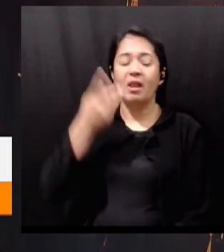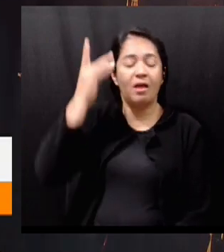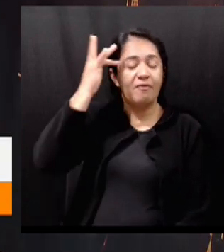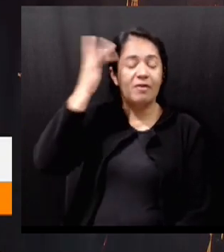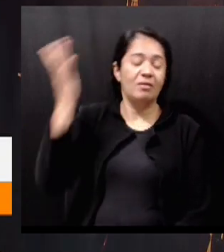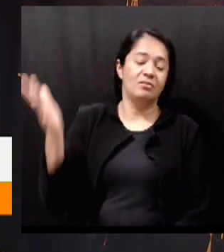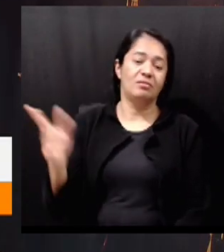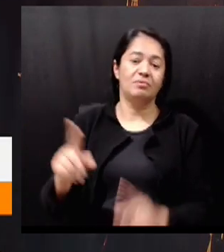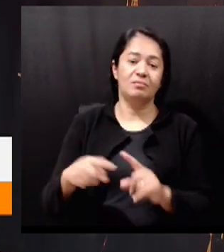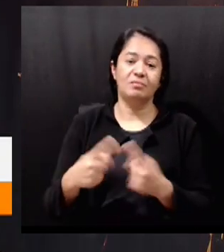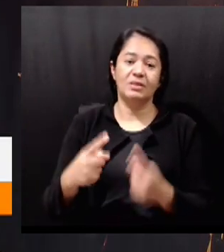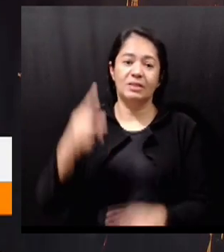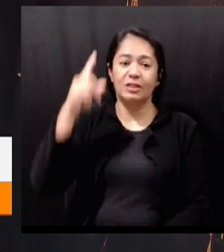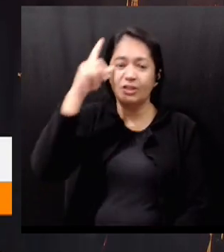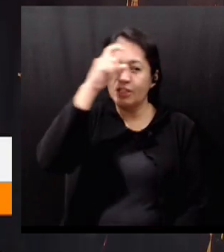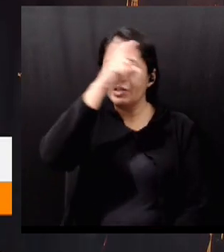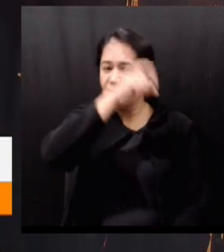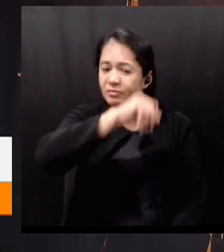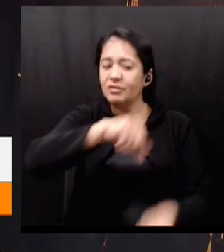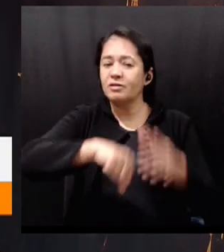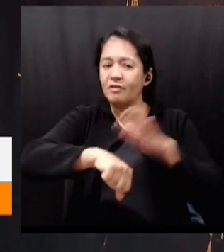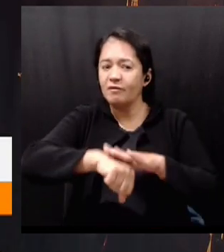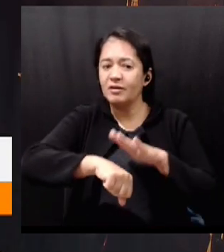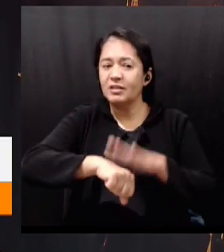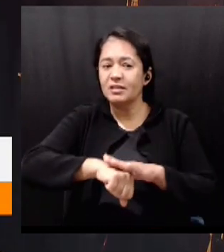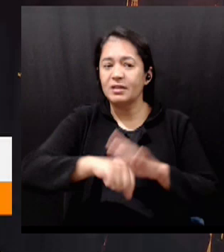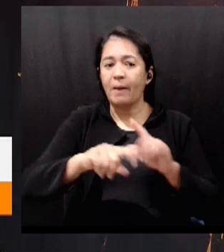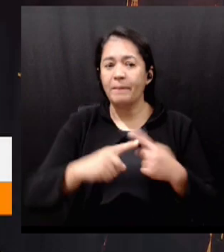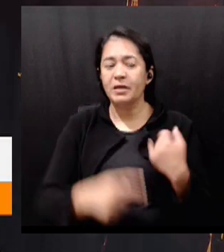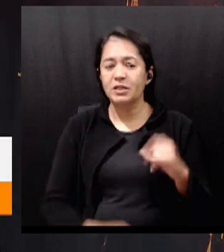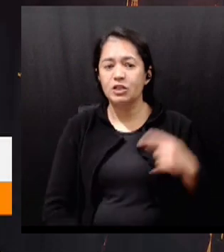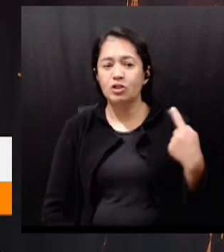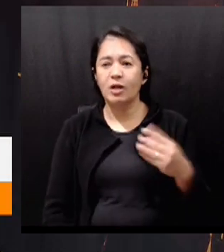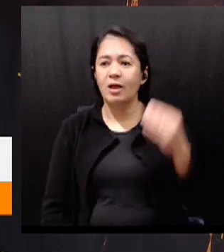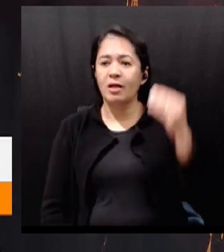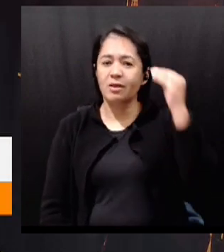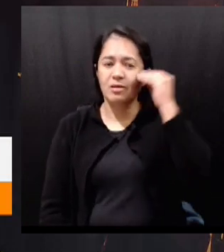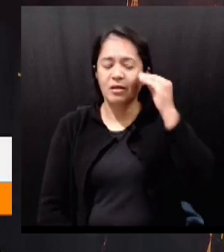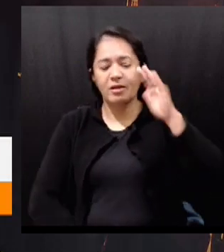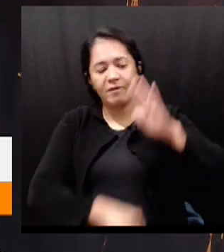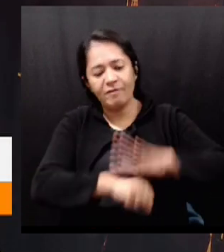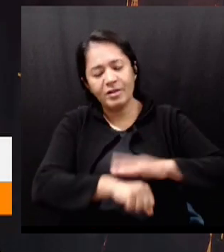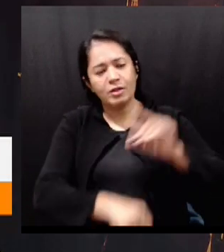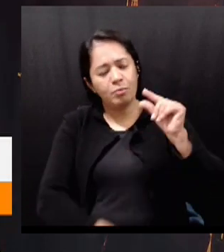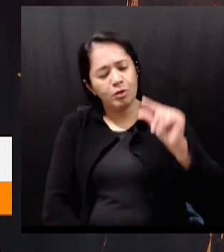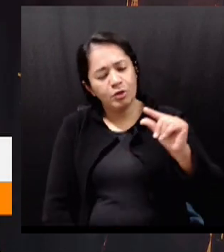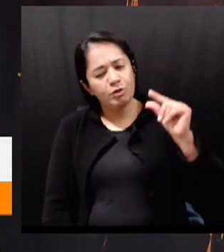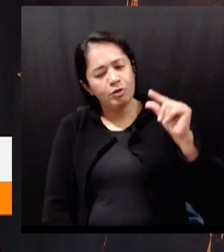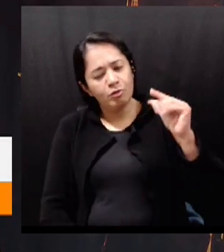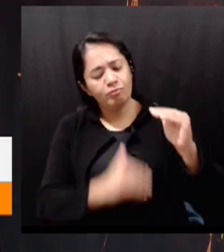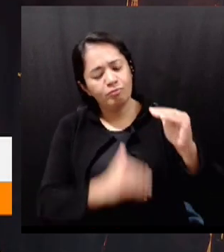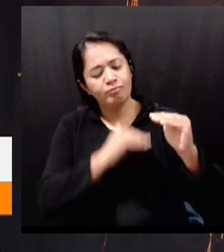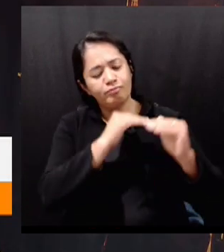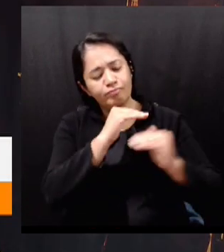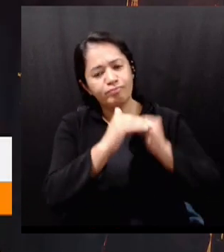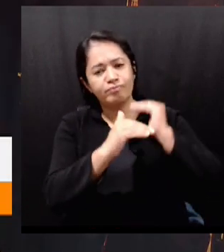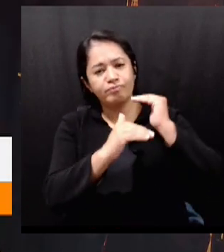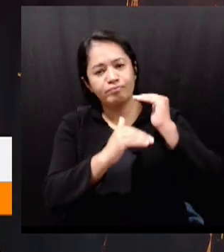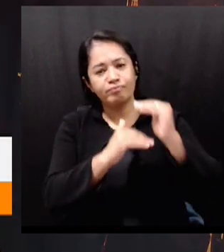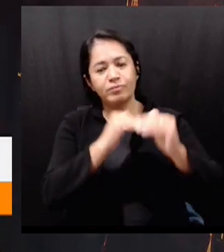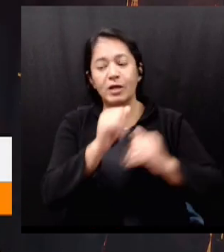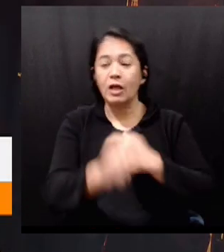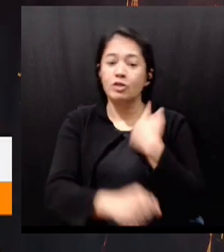difícil executar. Mas se a gente tentar fazer um pouquinho a cada dia, quem sabe a gente também se acostume, né? Igual a gente se acostumou